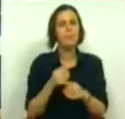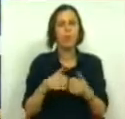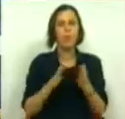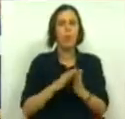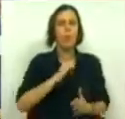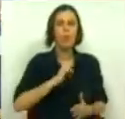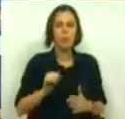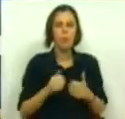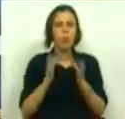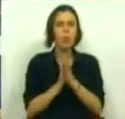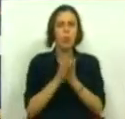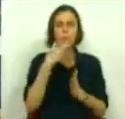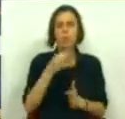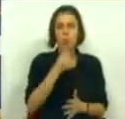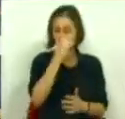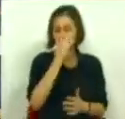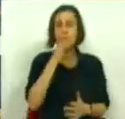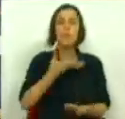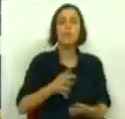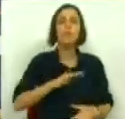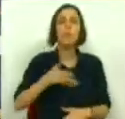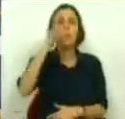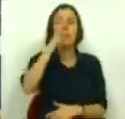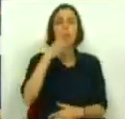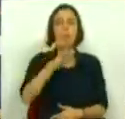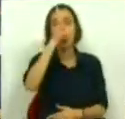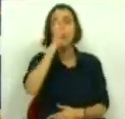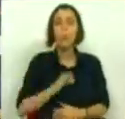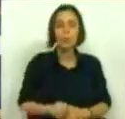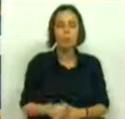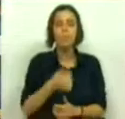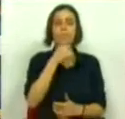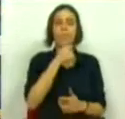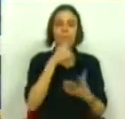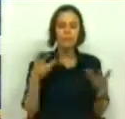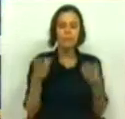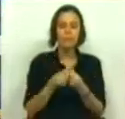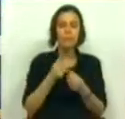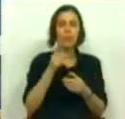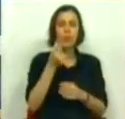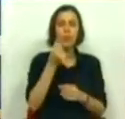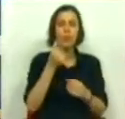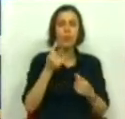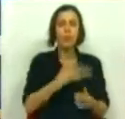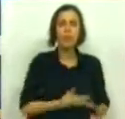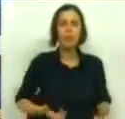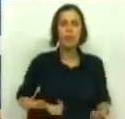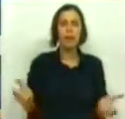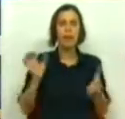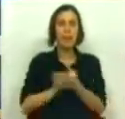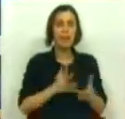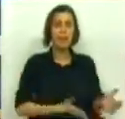contra tudo e contra todos. Como dizia agora o Sr. Primeiro-Ministro, o Governo decide majorar no subsídio de desemprego os